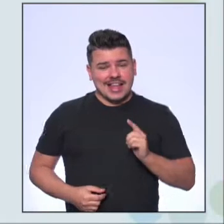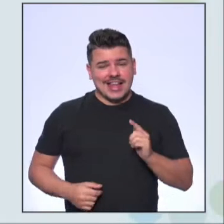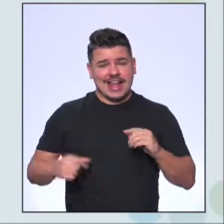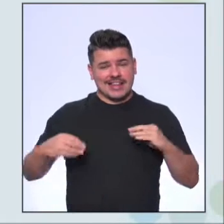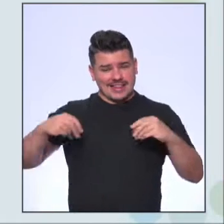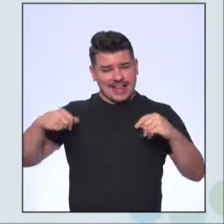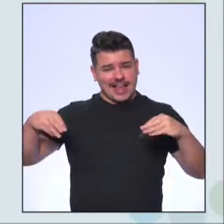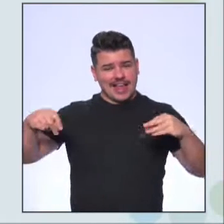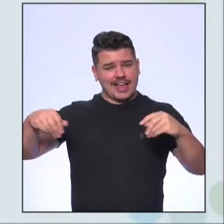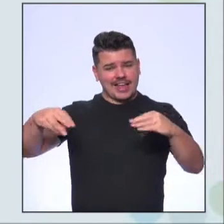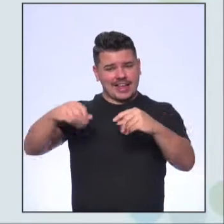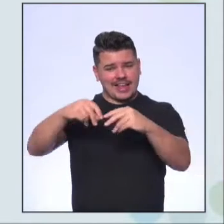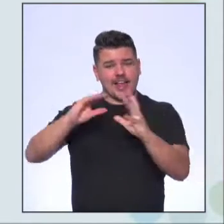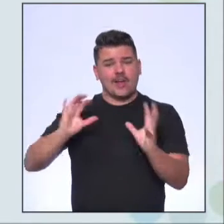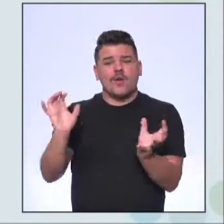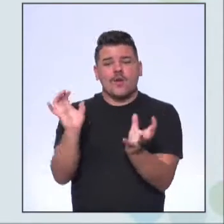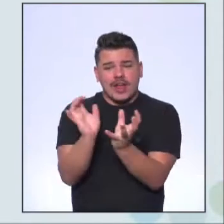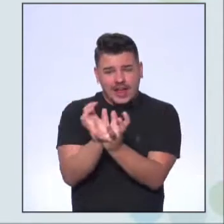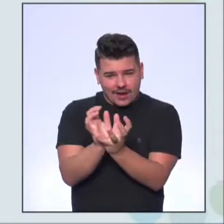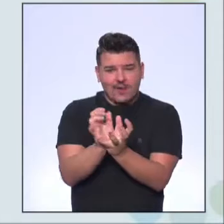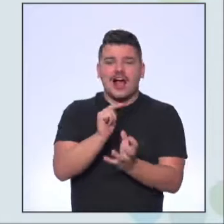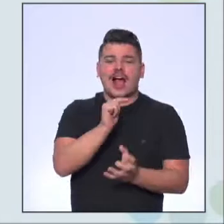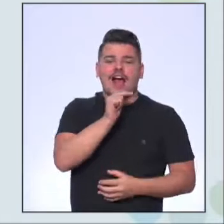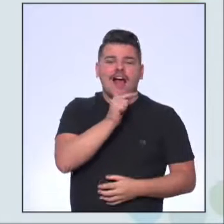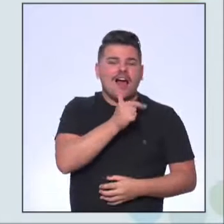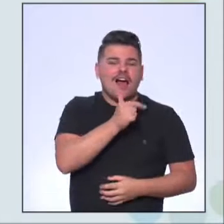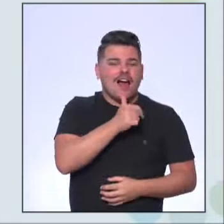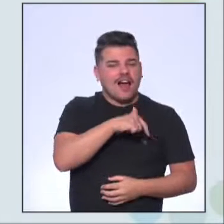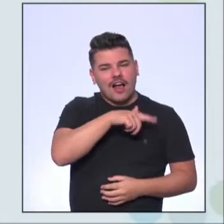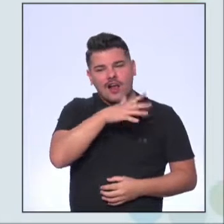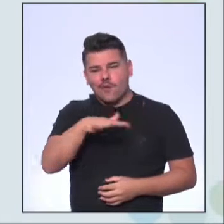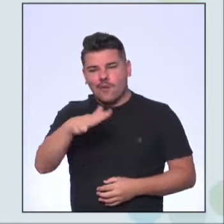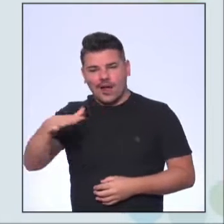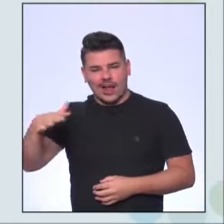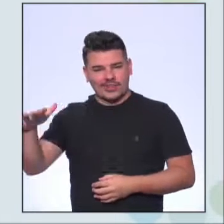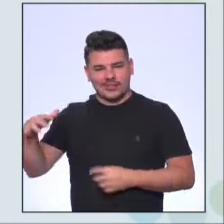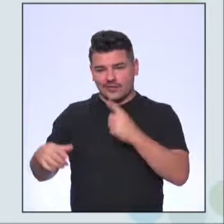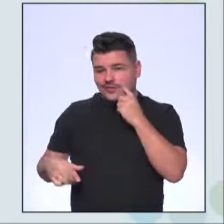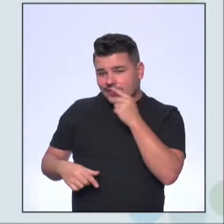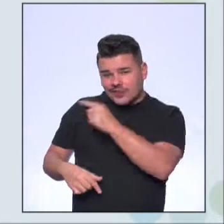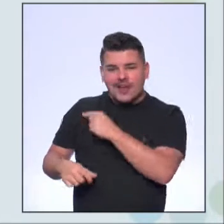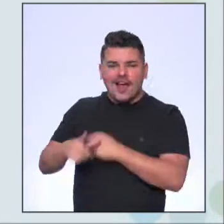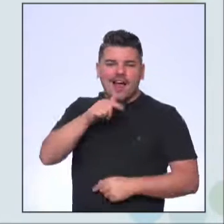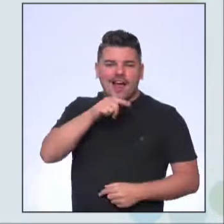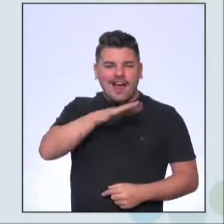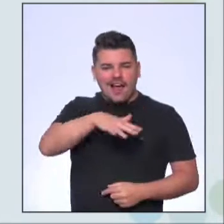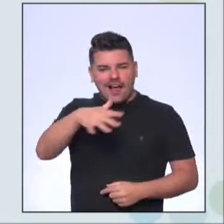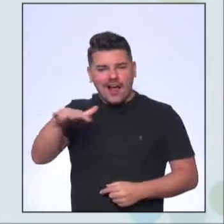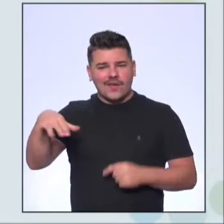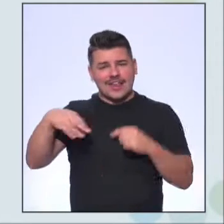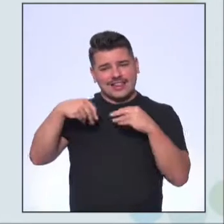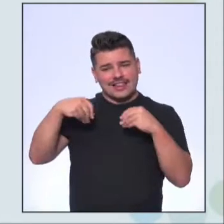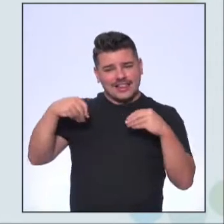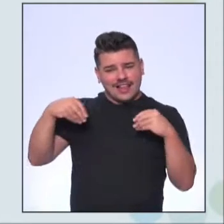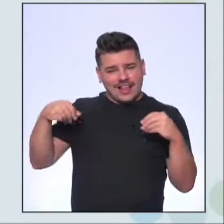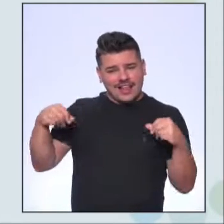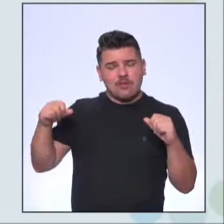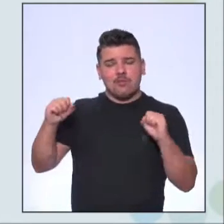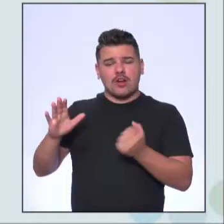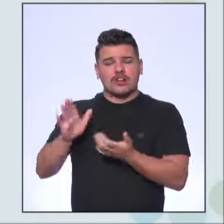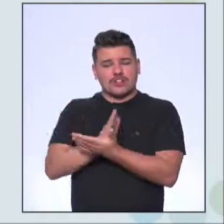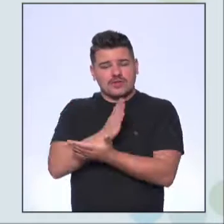terrestre, tá? E eu tenho também um ecossistema aquático, que eu estou enxergando aqui, um rio. Né? Então, o ecossistema ele pode ser dividido